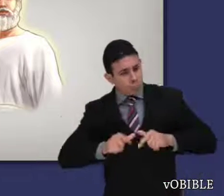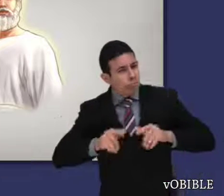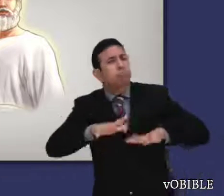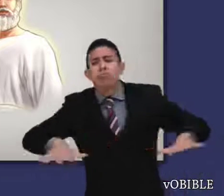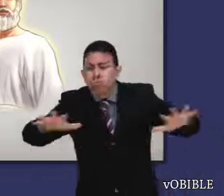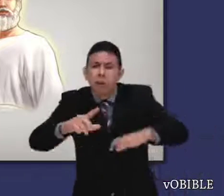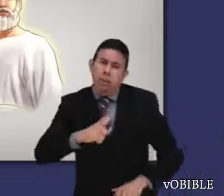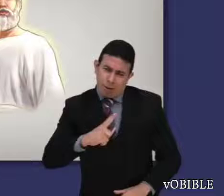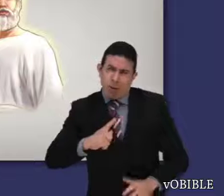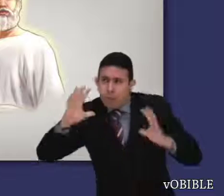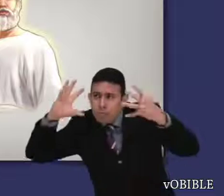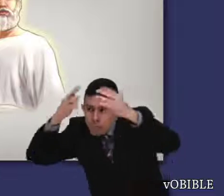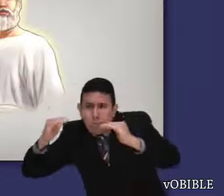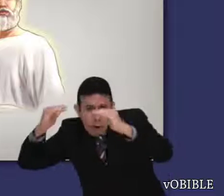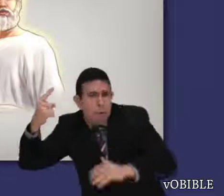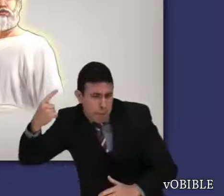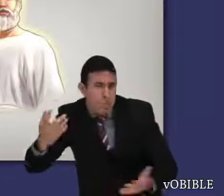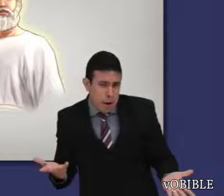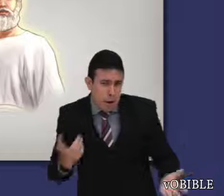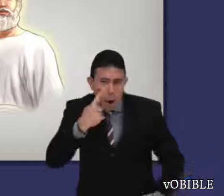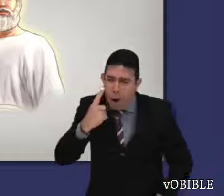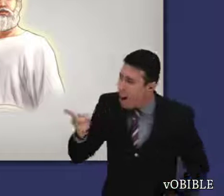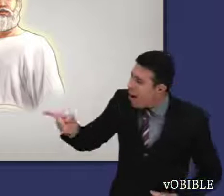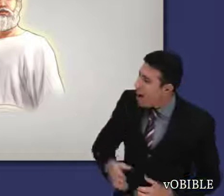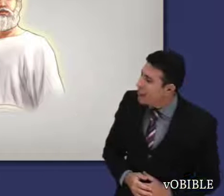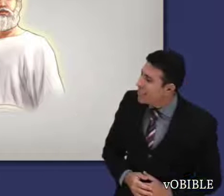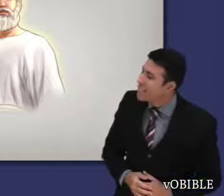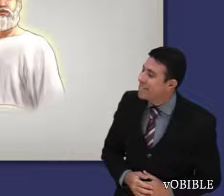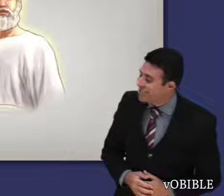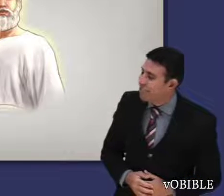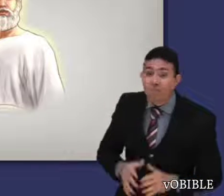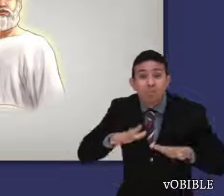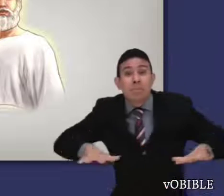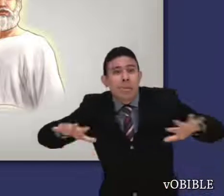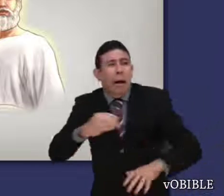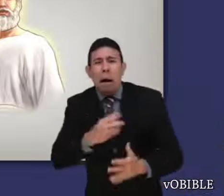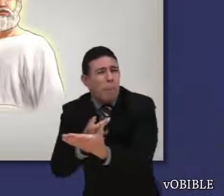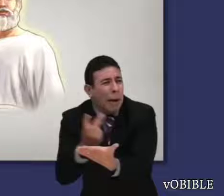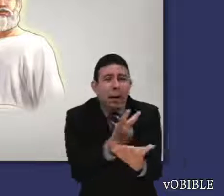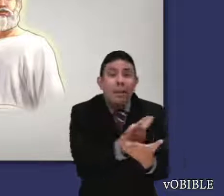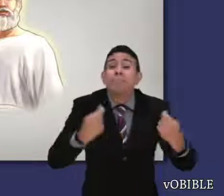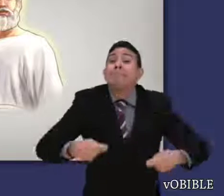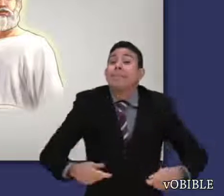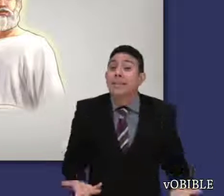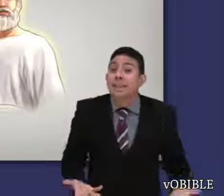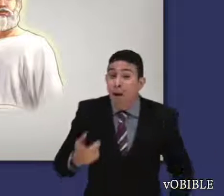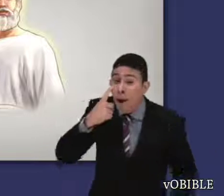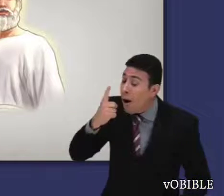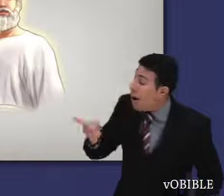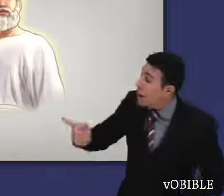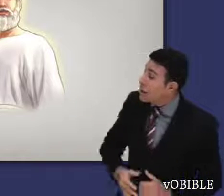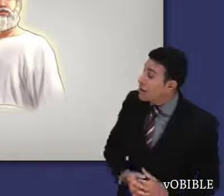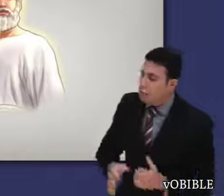templo. Ao contrário deles, Jesus é perfeito e sem pecado. Os sumos sacerdotes